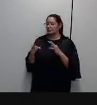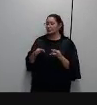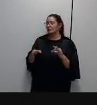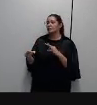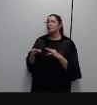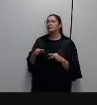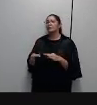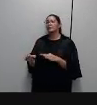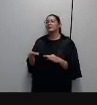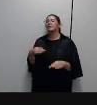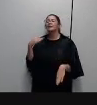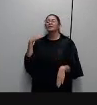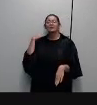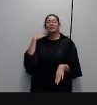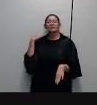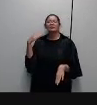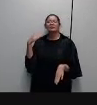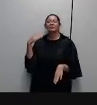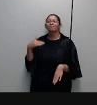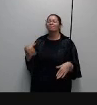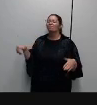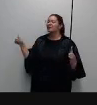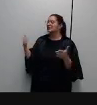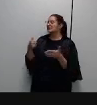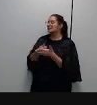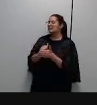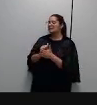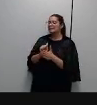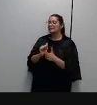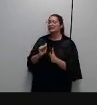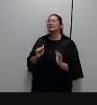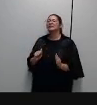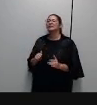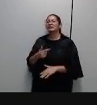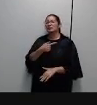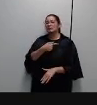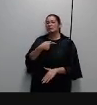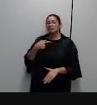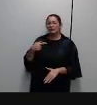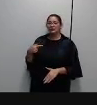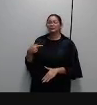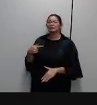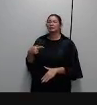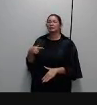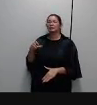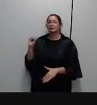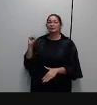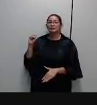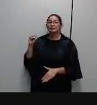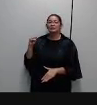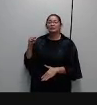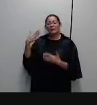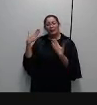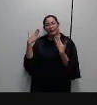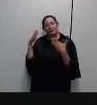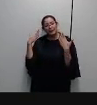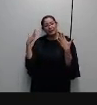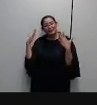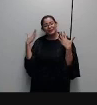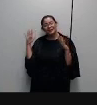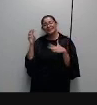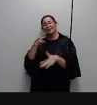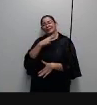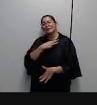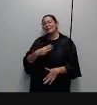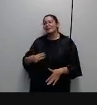realmente esbarraria na súmula 7 então Claro parabenizando mim como Napoleão